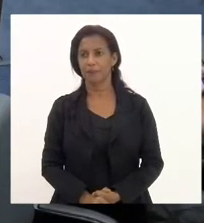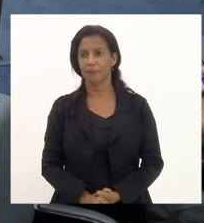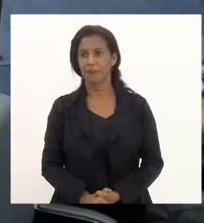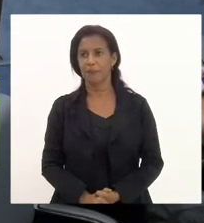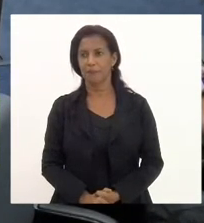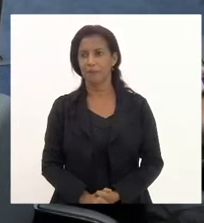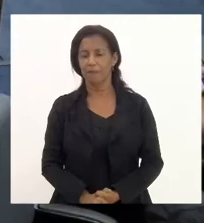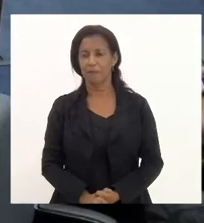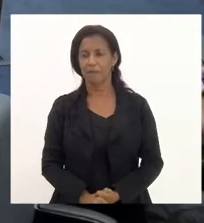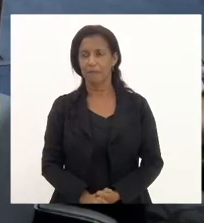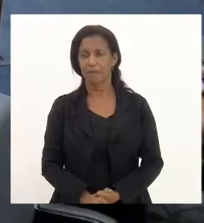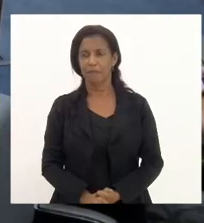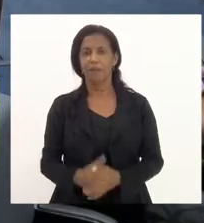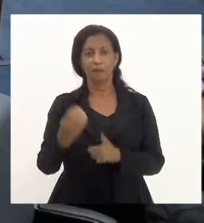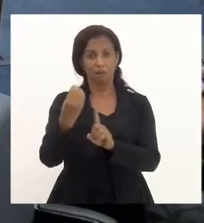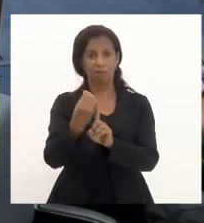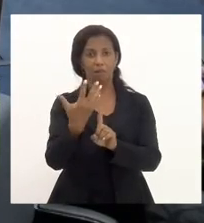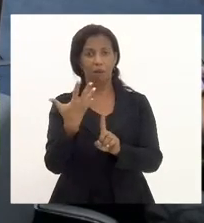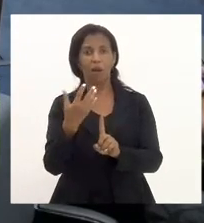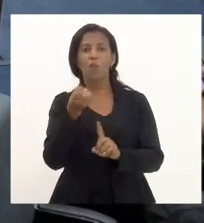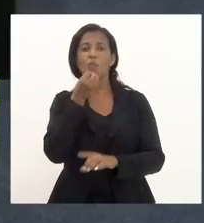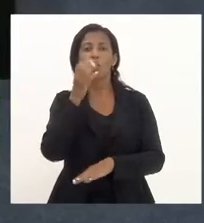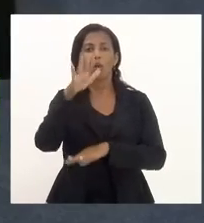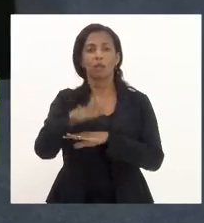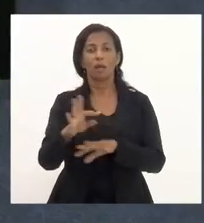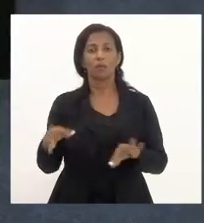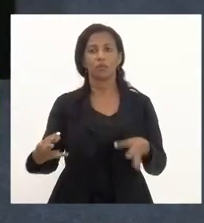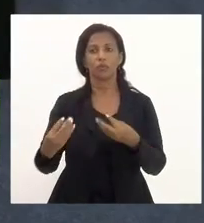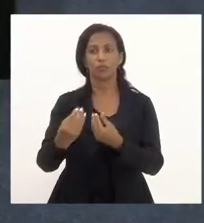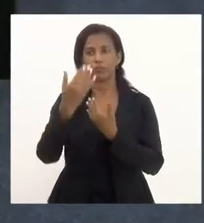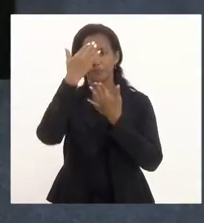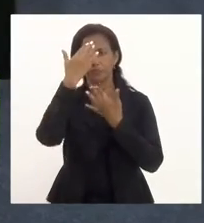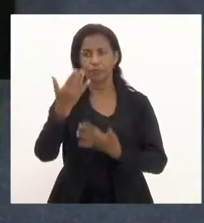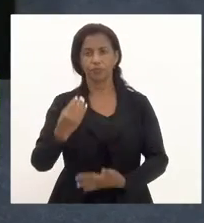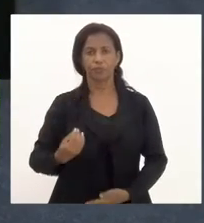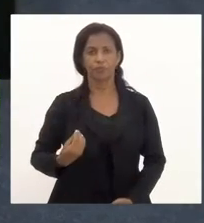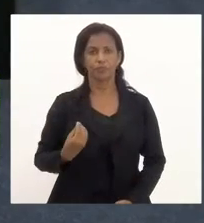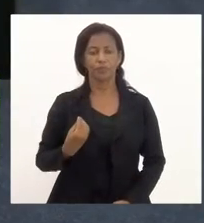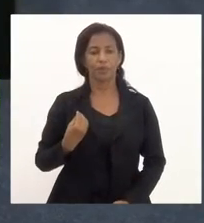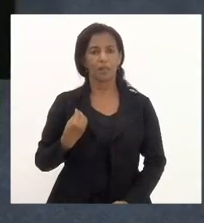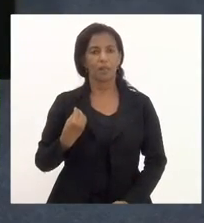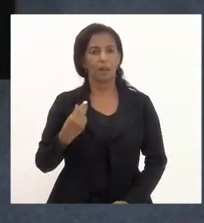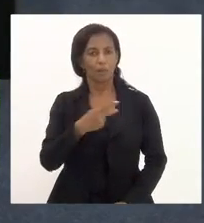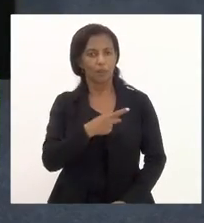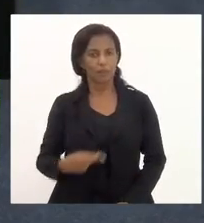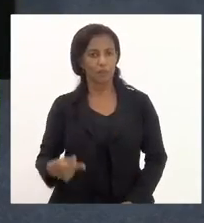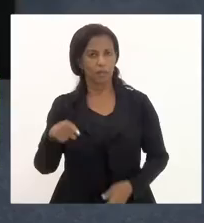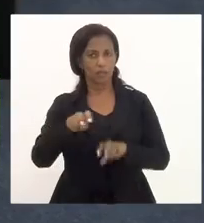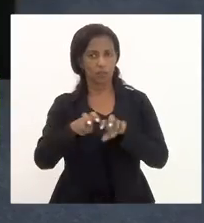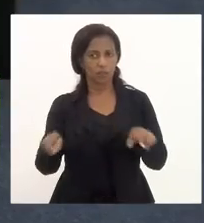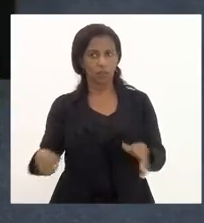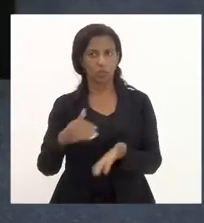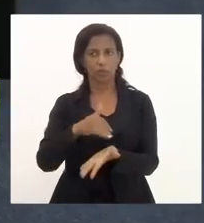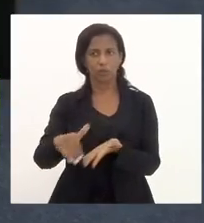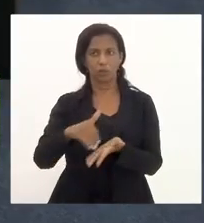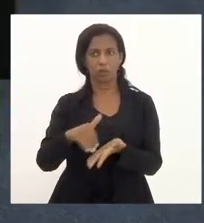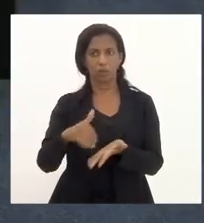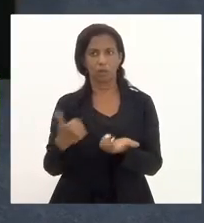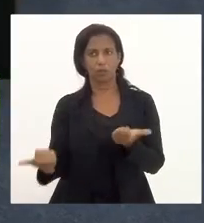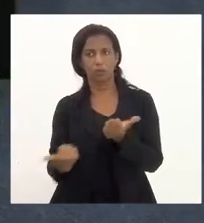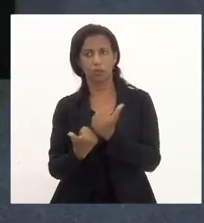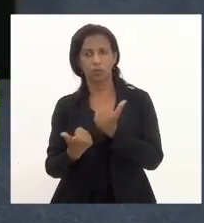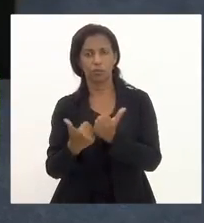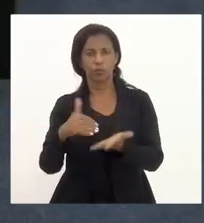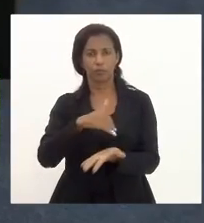e você pode tá aberto aberto Boa tarde a todos e todos Agradeço ao presidente da mesa Deputado Luiz Paulo ao secretário